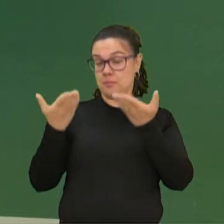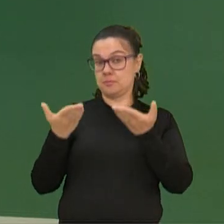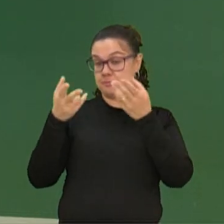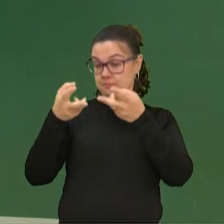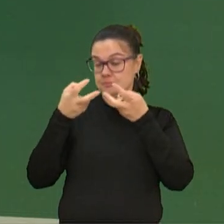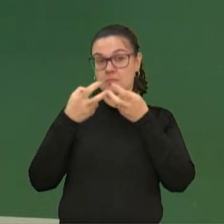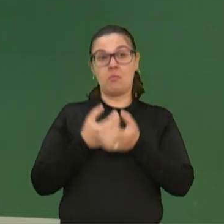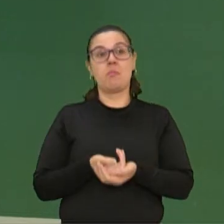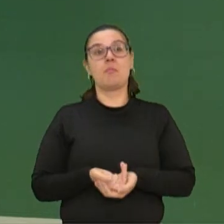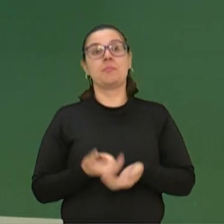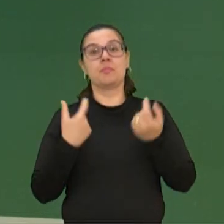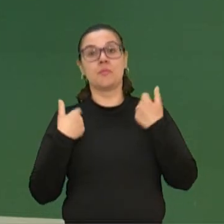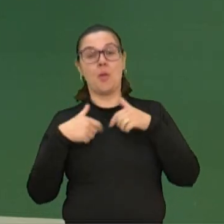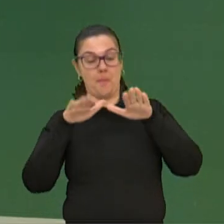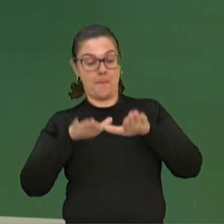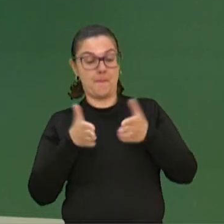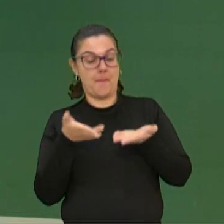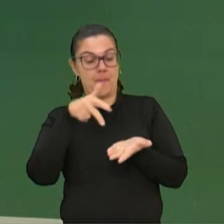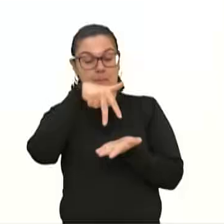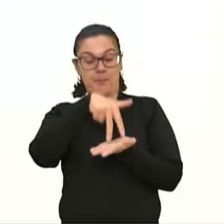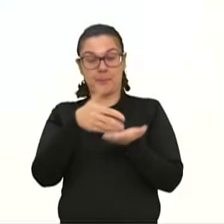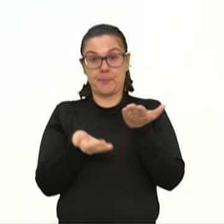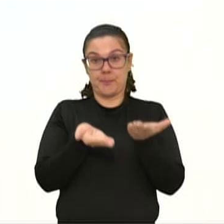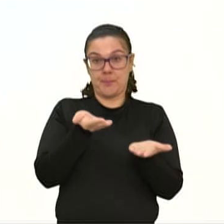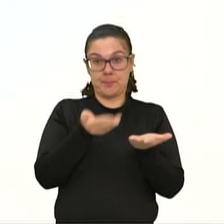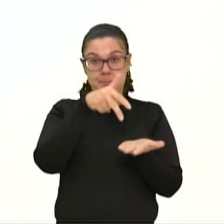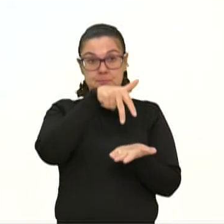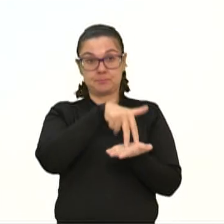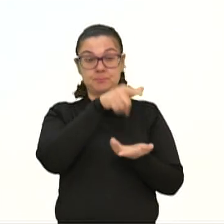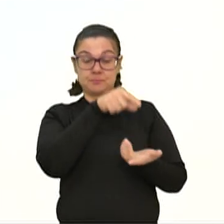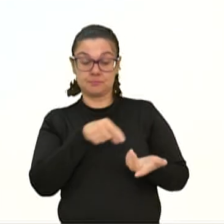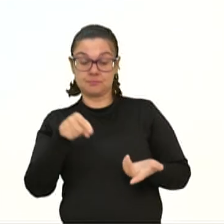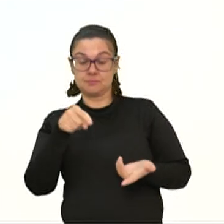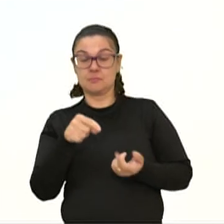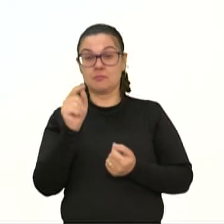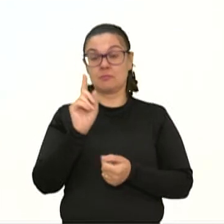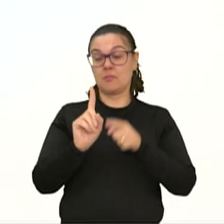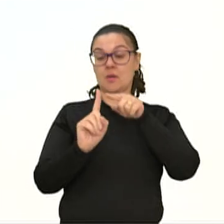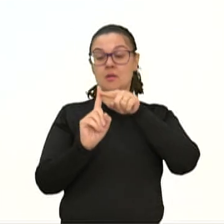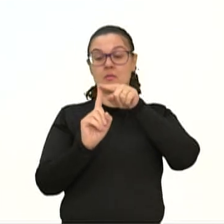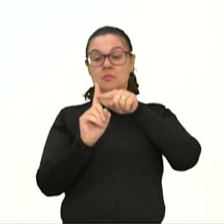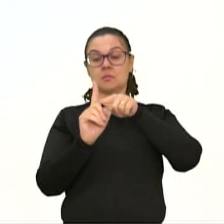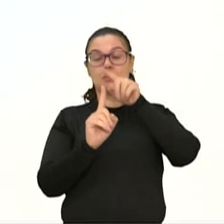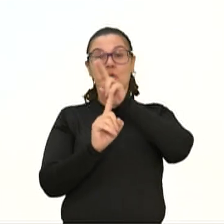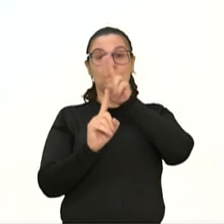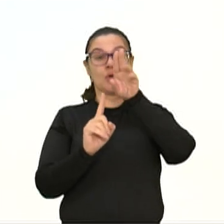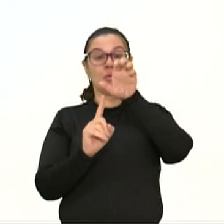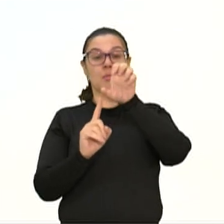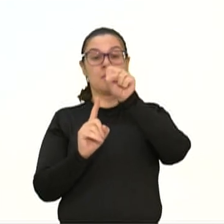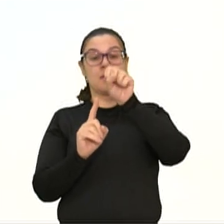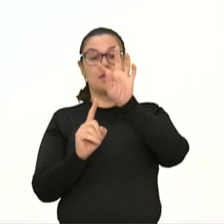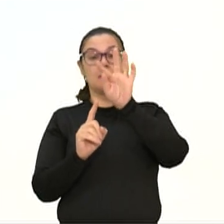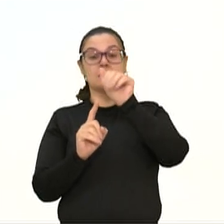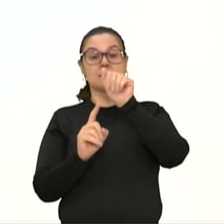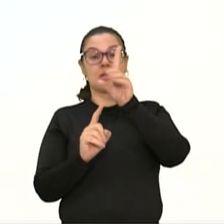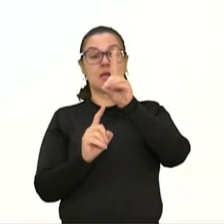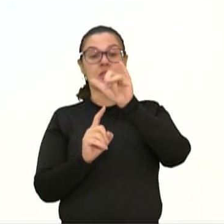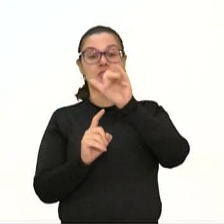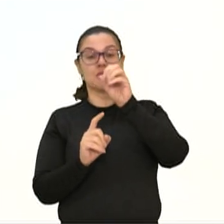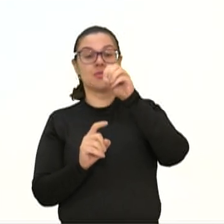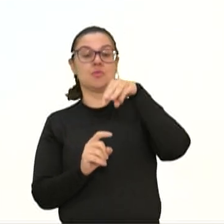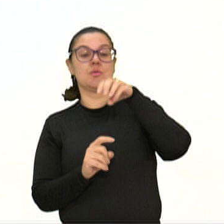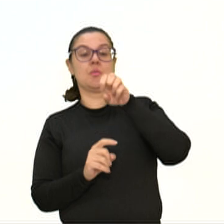aqui nós temos uma imagem de uma balança, né? E aqui do estadiômetro, que